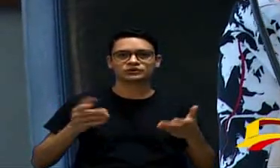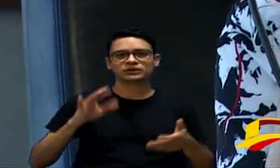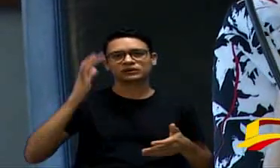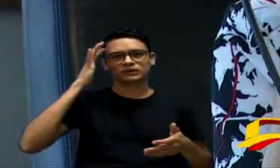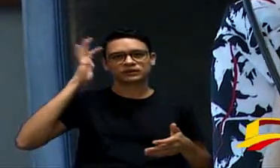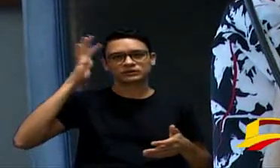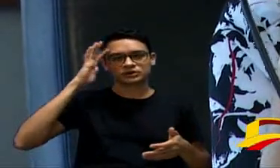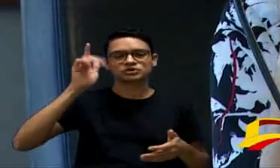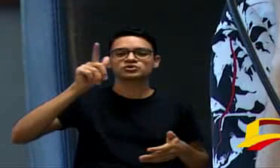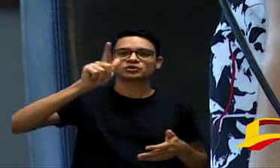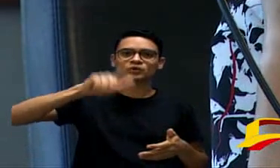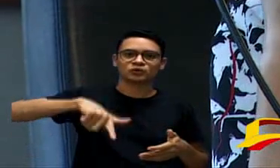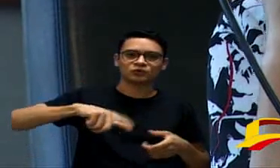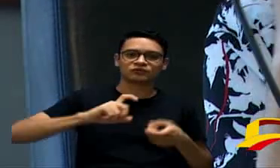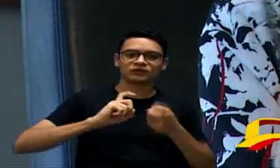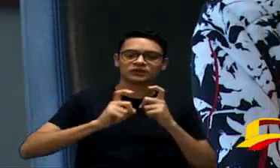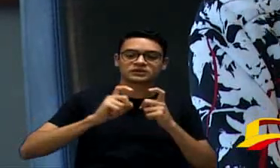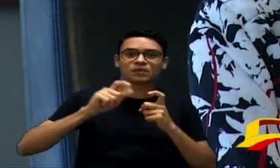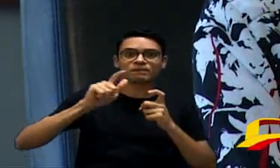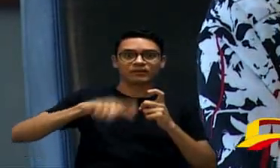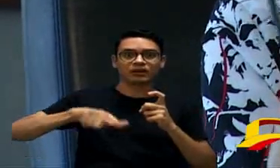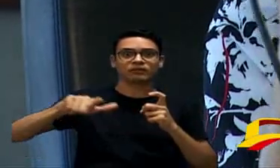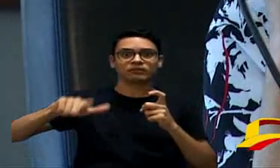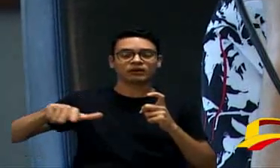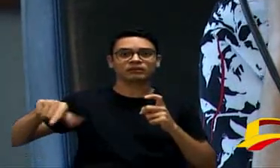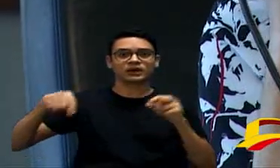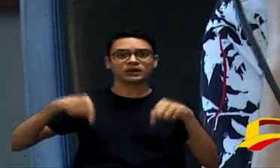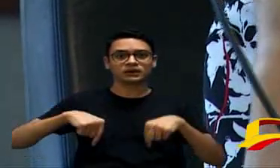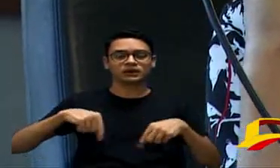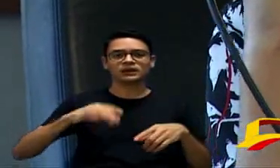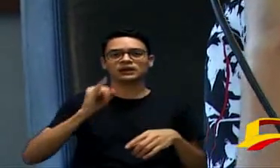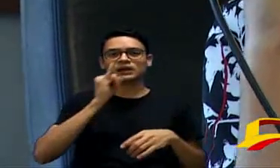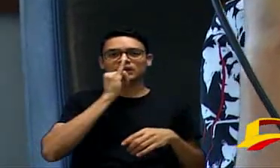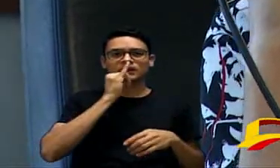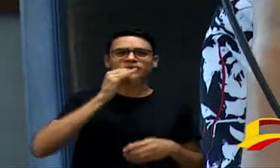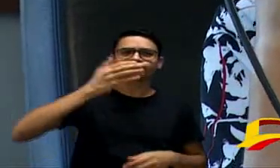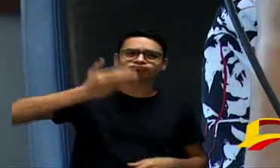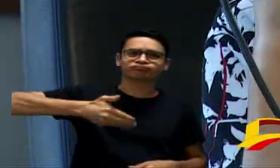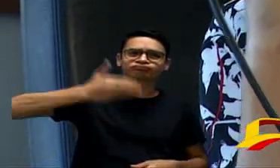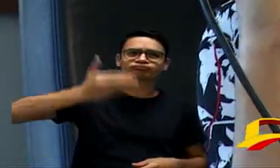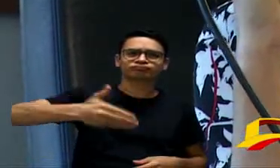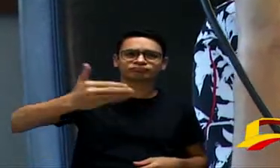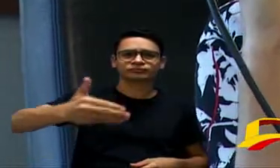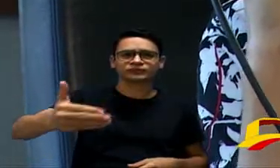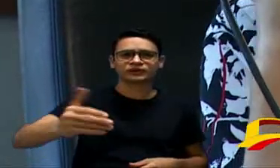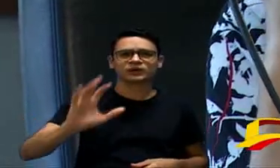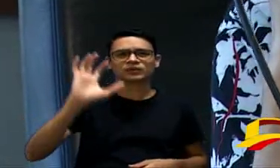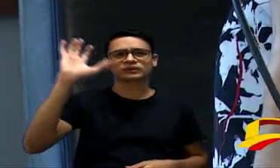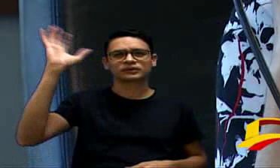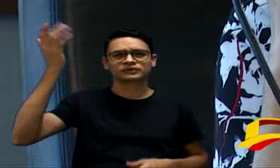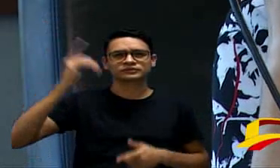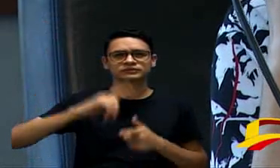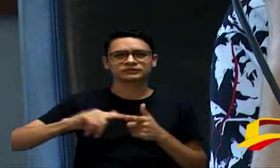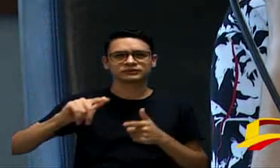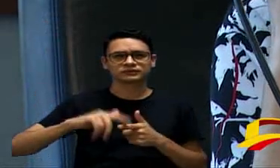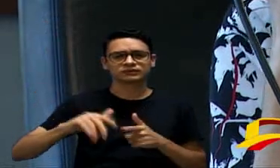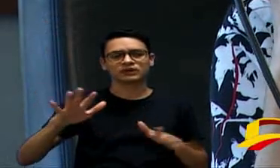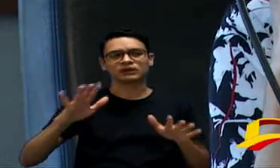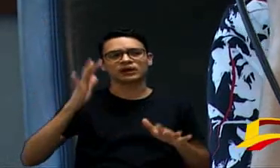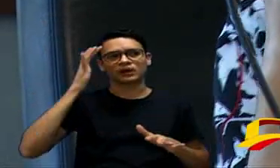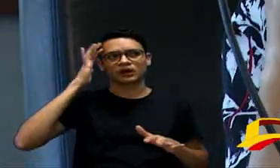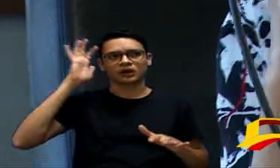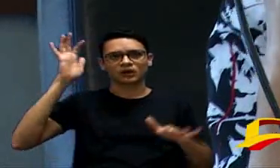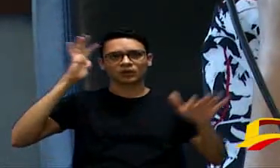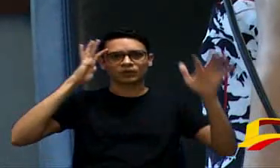numa sessão da Câmara. E isso fosse constante. Não, né? Eu imagino que eu ia